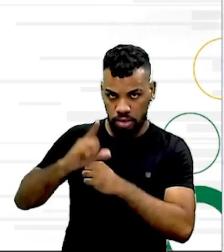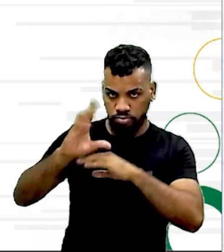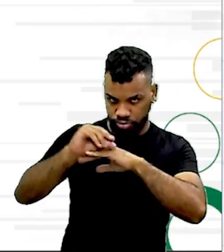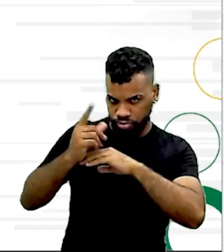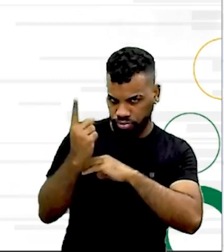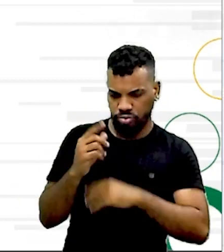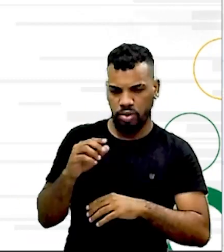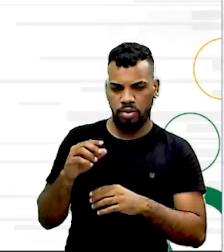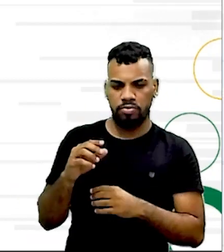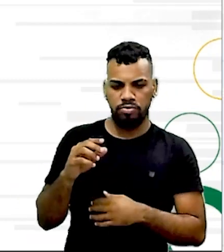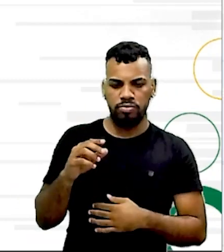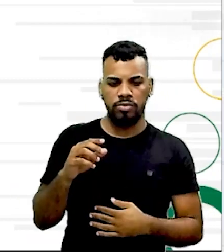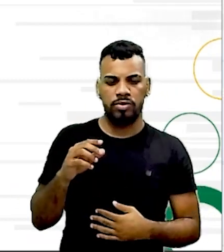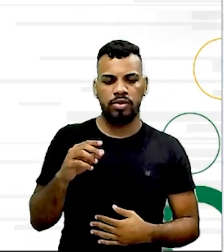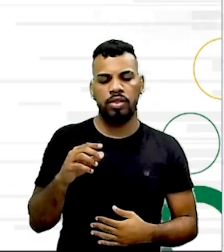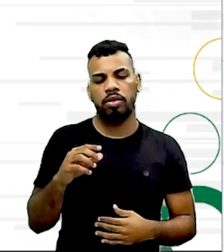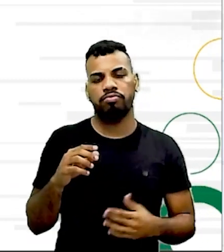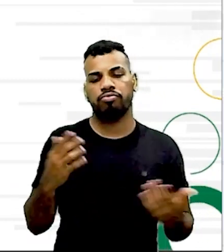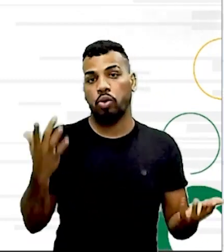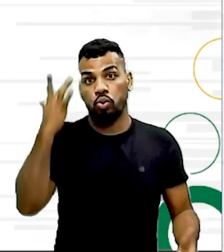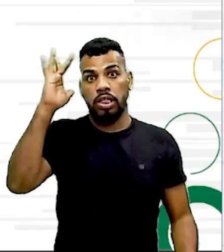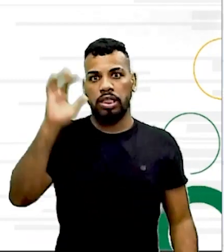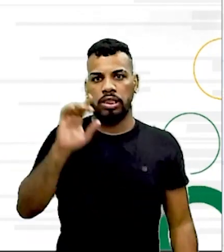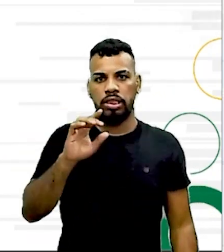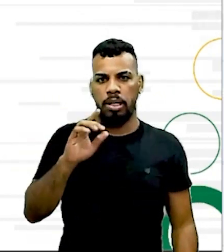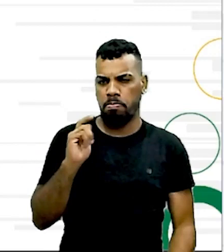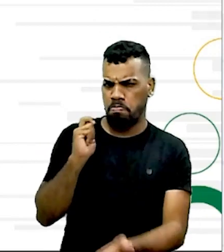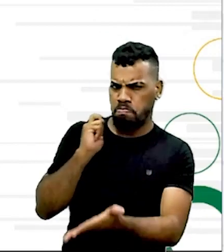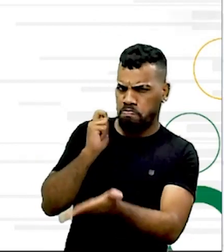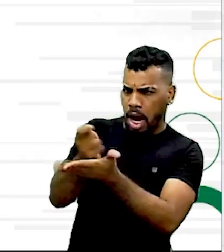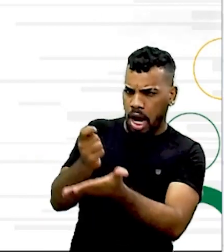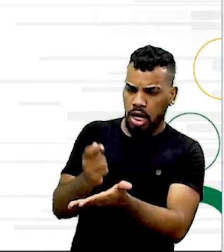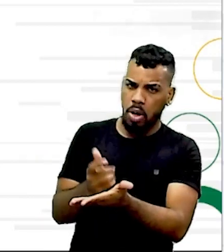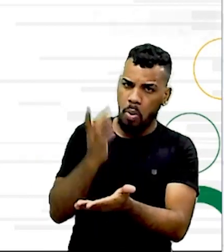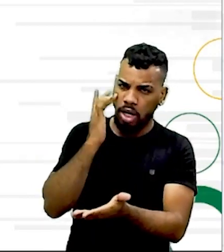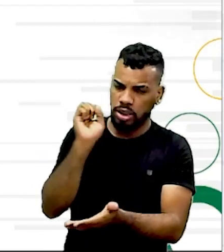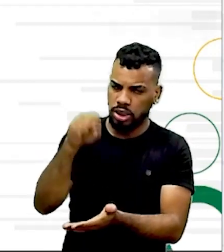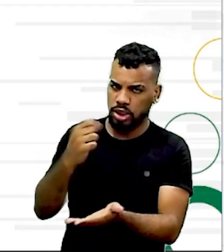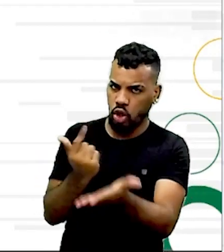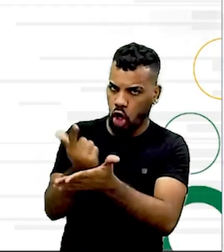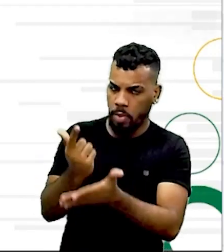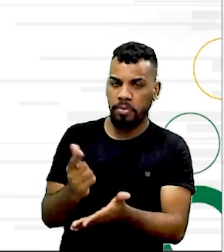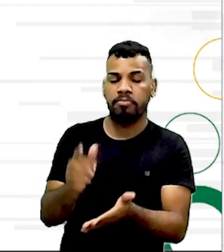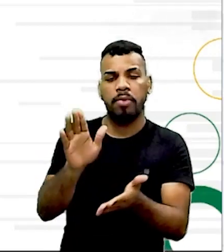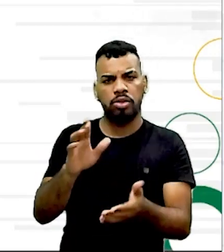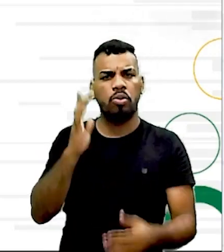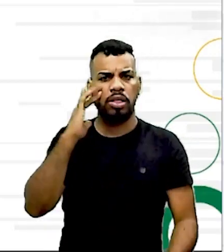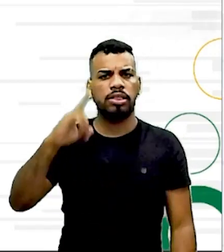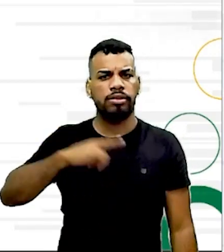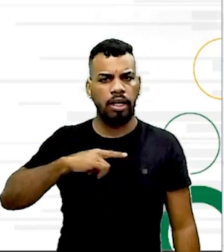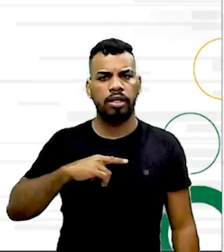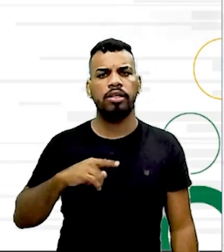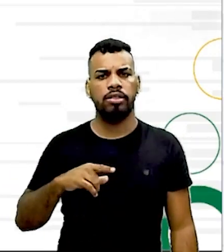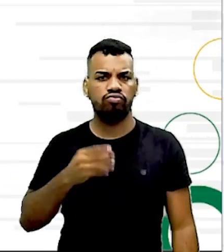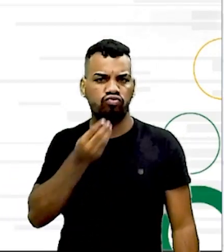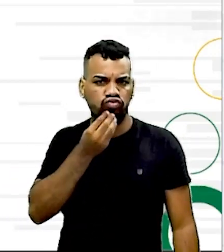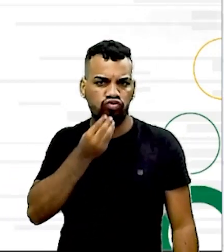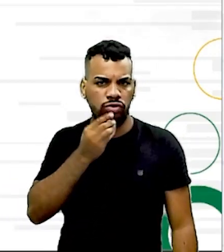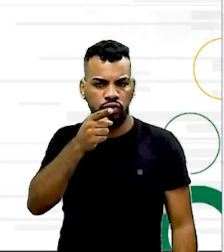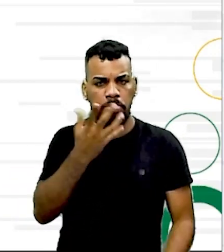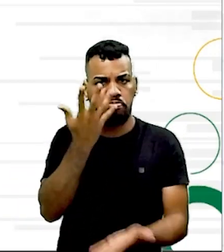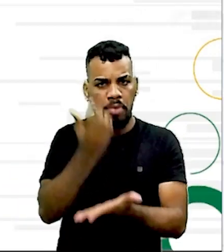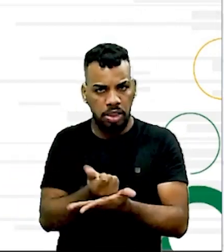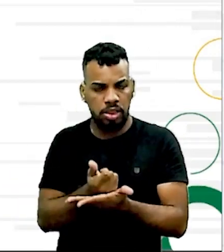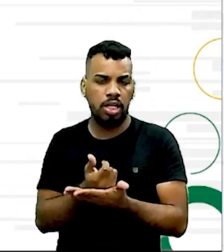Kit. Eu não sei se ele é pago, com certeza deve ser, mas eu acho que tem possibilidade de você